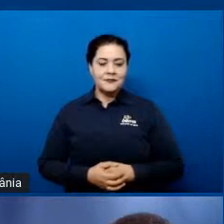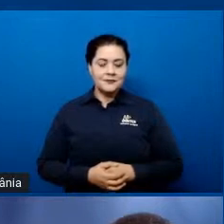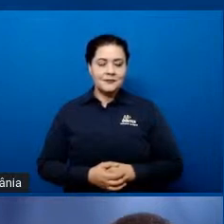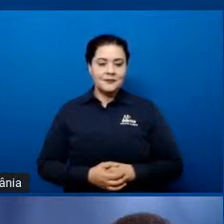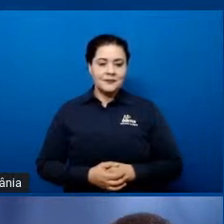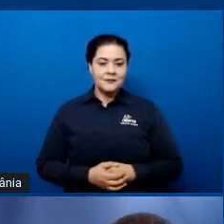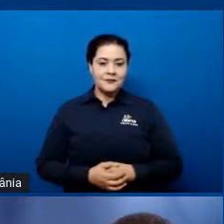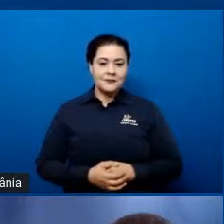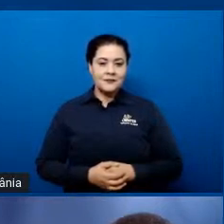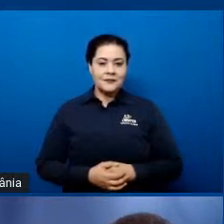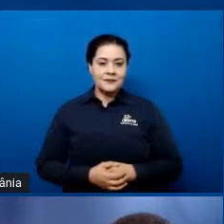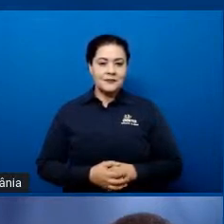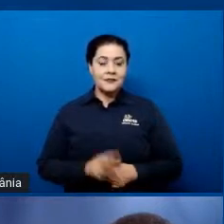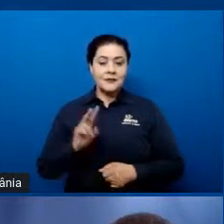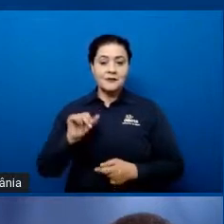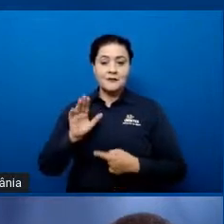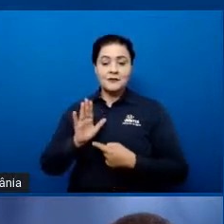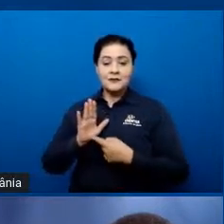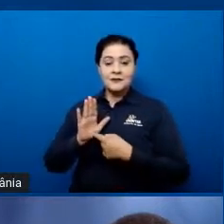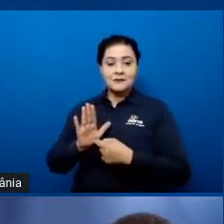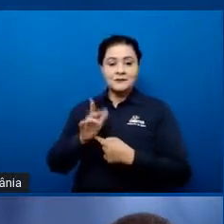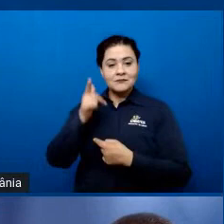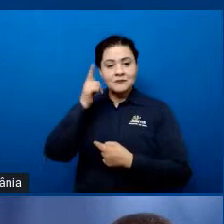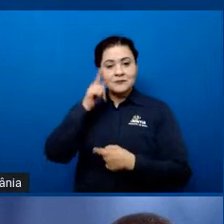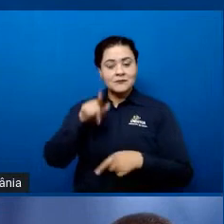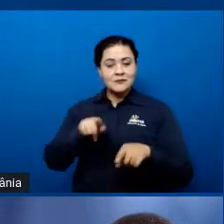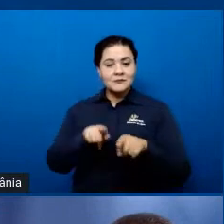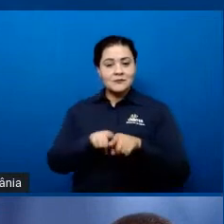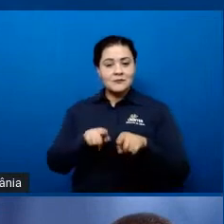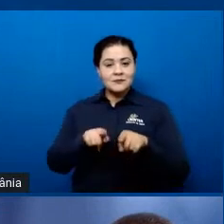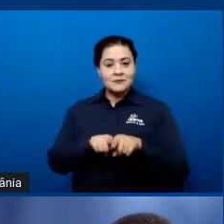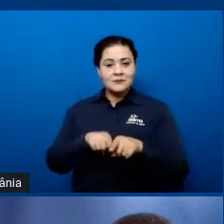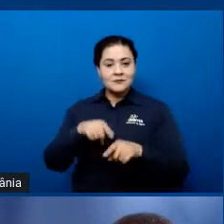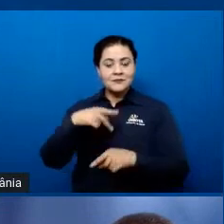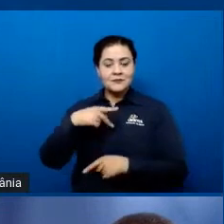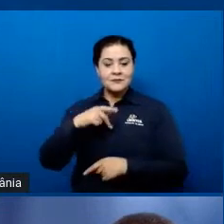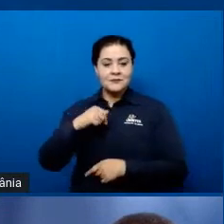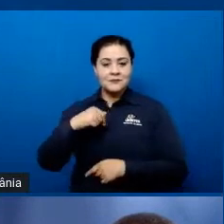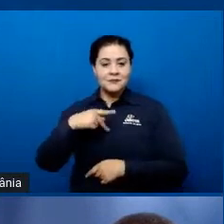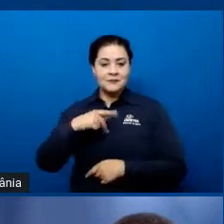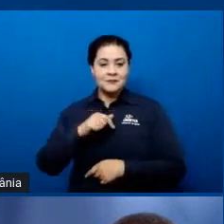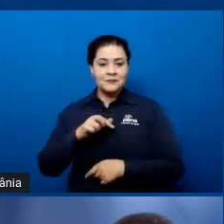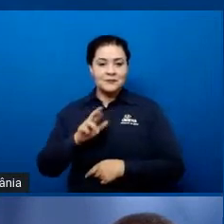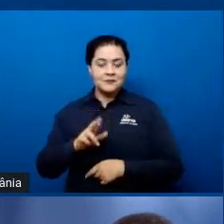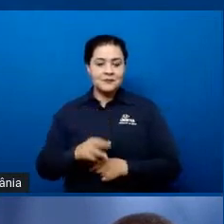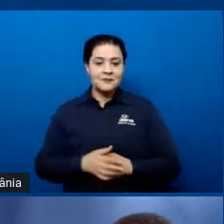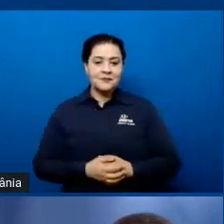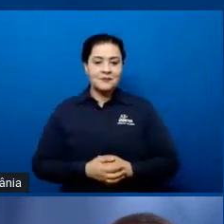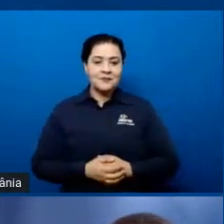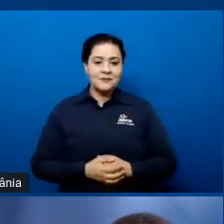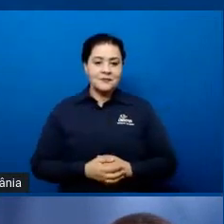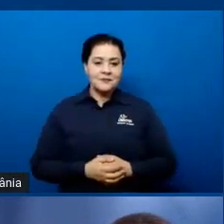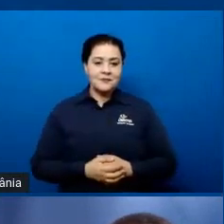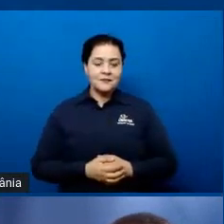E ele vai aparecer para vocês, e vocês vão conseguir mapear. Vou tentar mapear aqui.